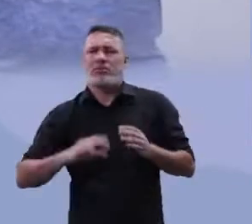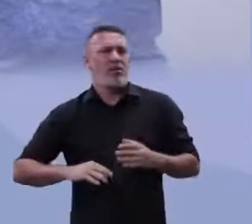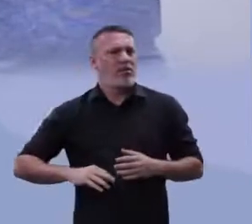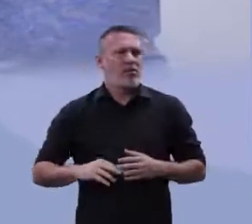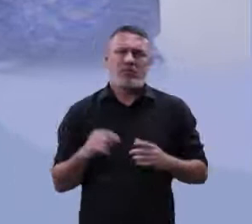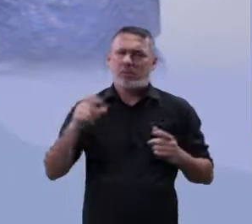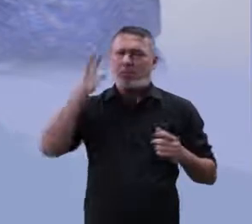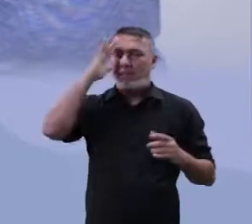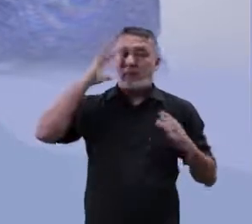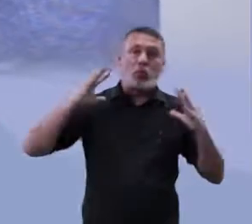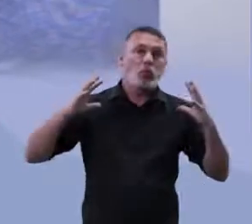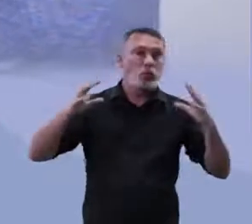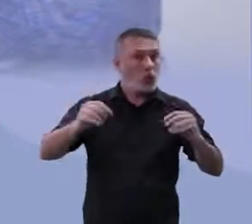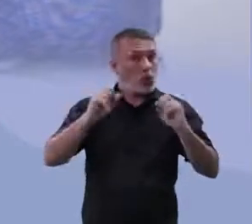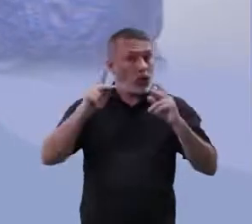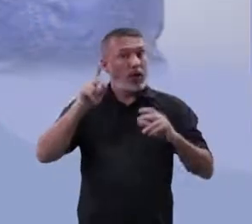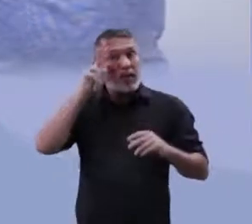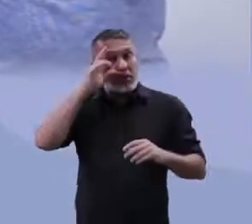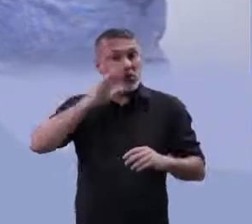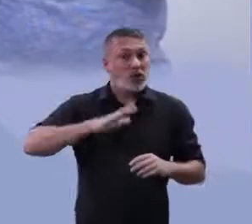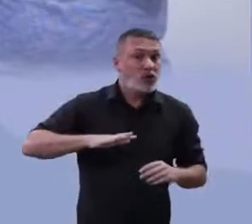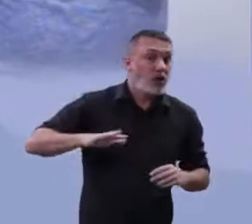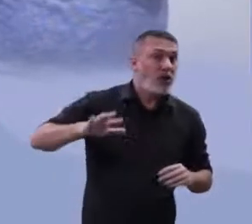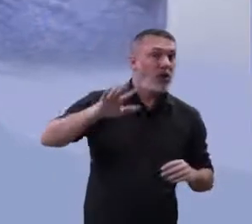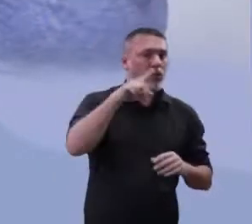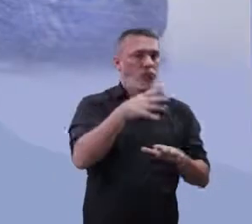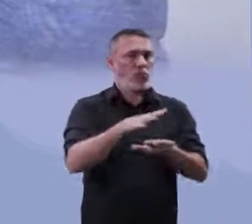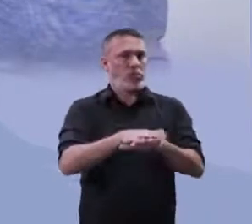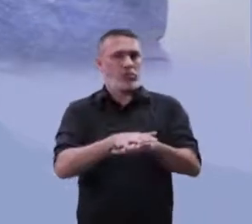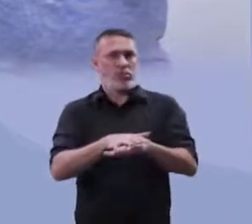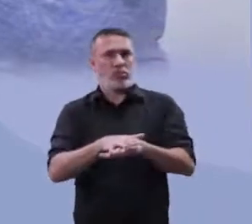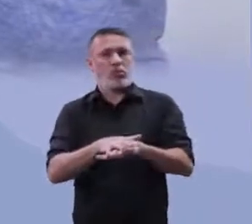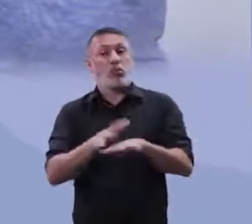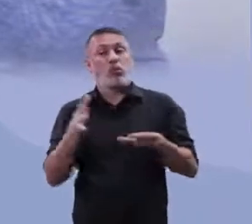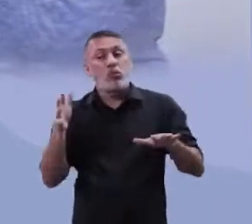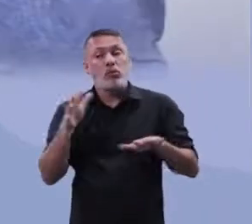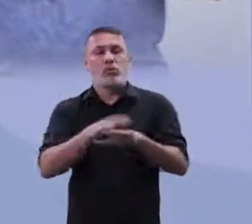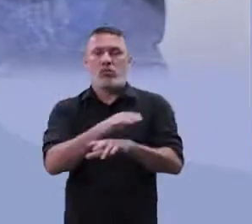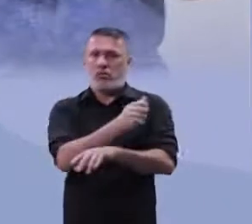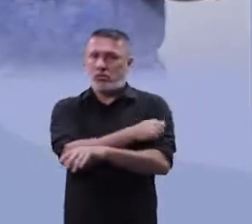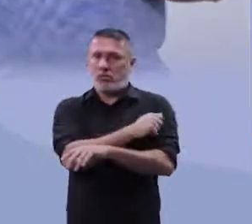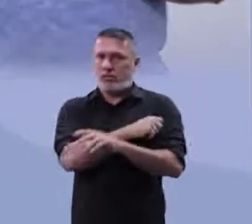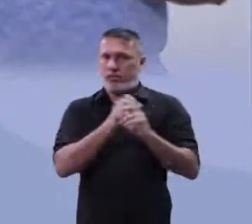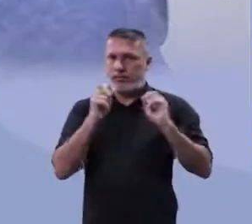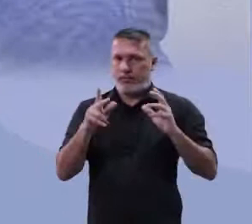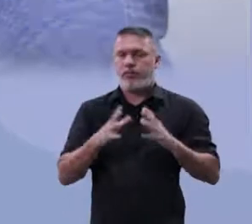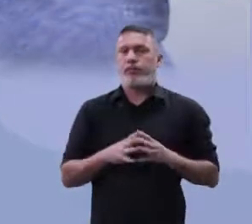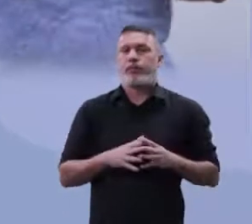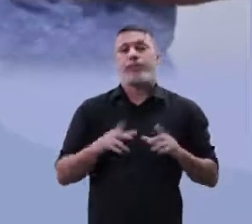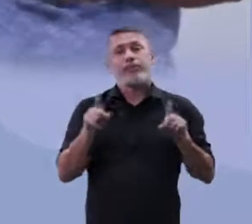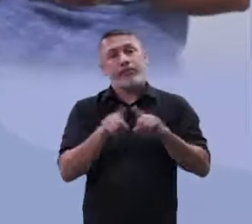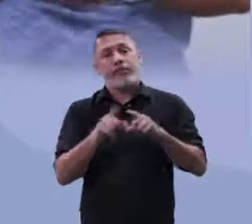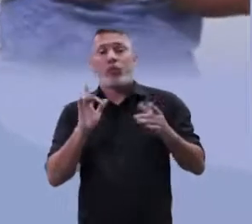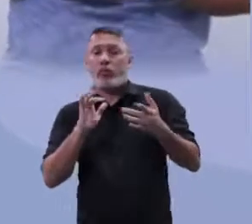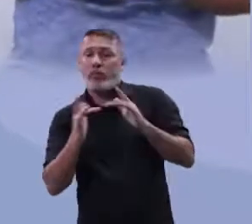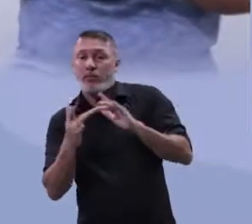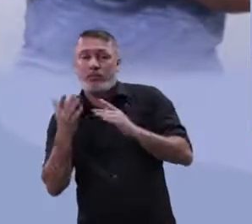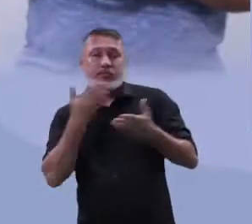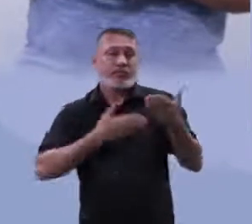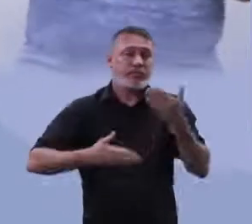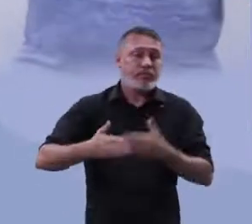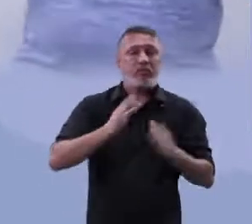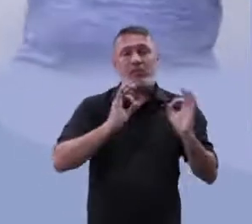nisso tudo, no geral. Lembra que nós estamos falando de inclusão, incluir o aluno. ok? E eu preciso conviver, e